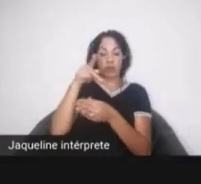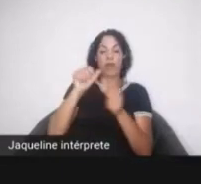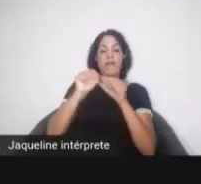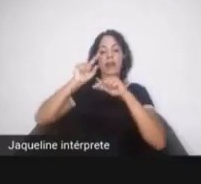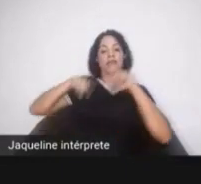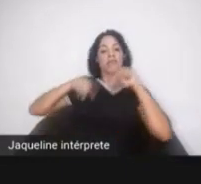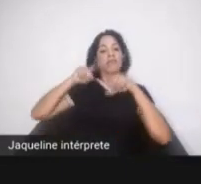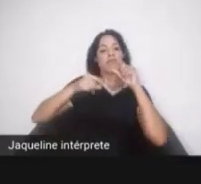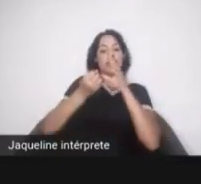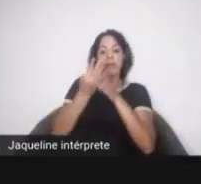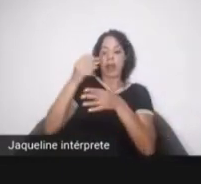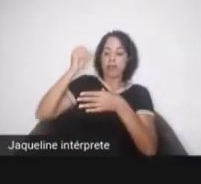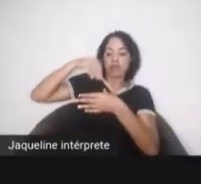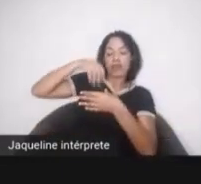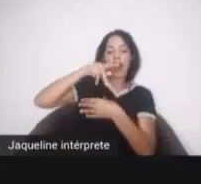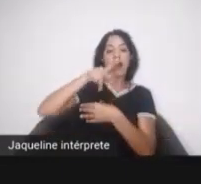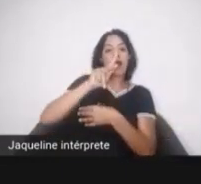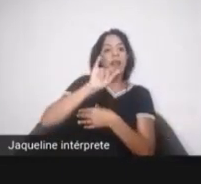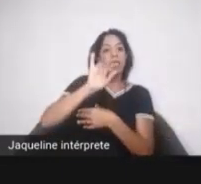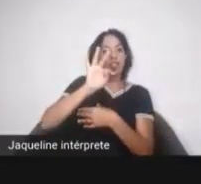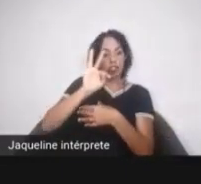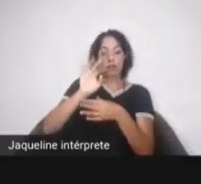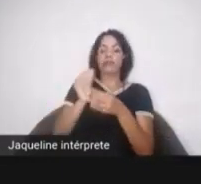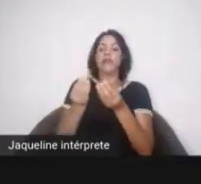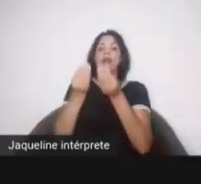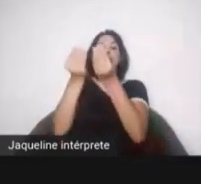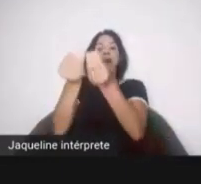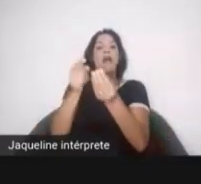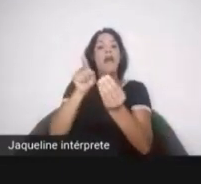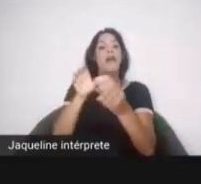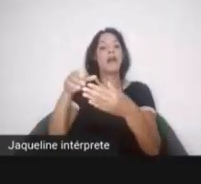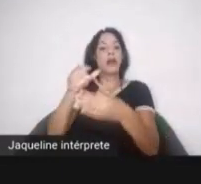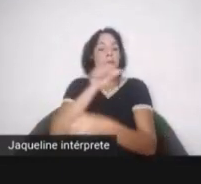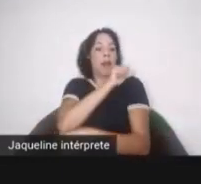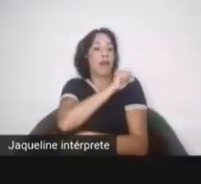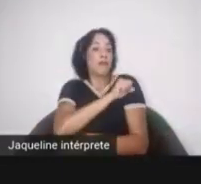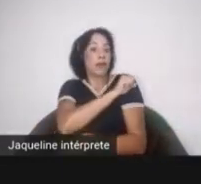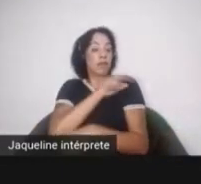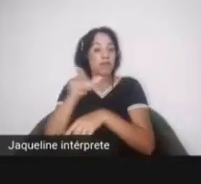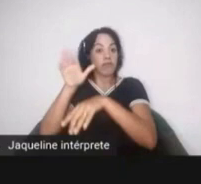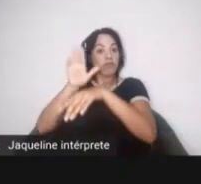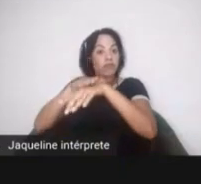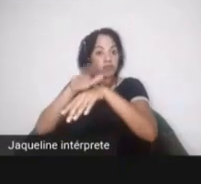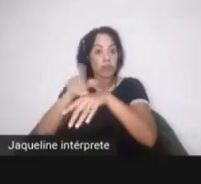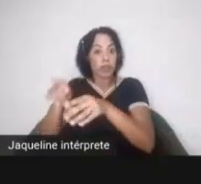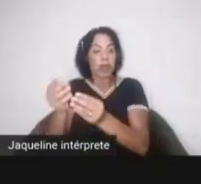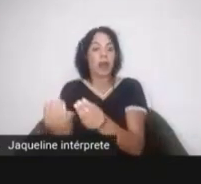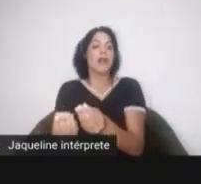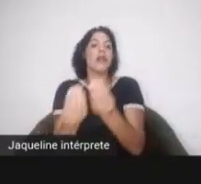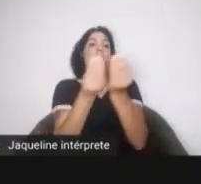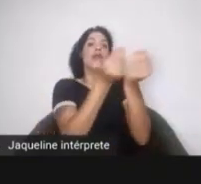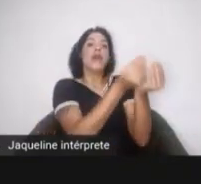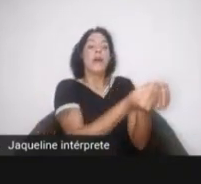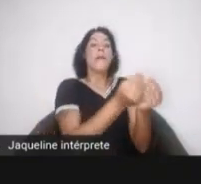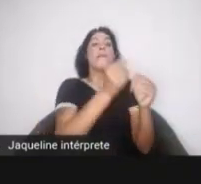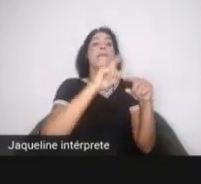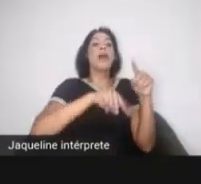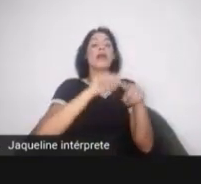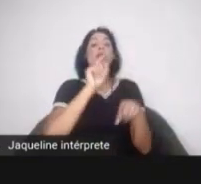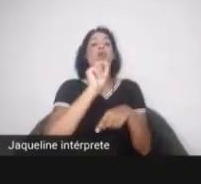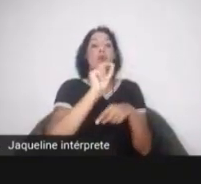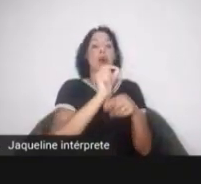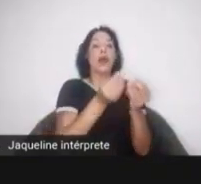entregam a equipe de enfermagem para que a equipe de enfermagem direcione a entrega desse material para